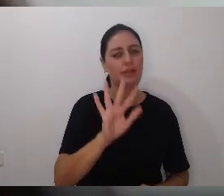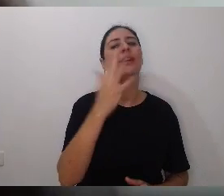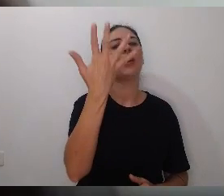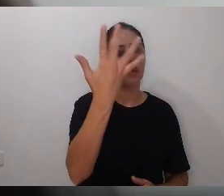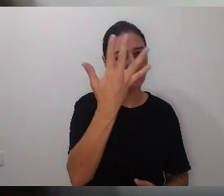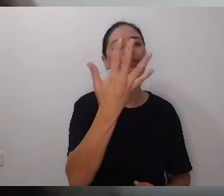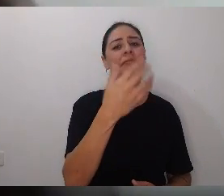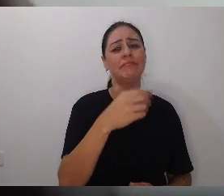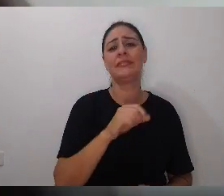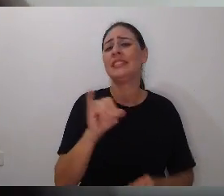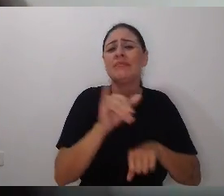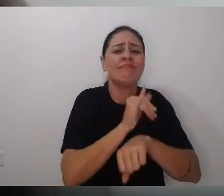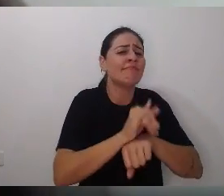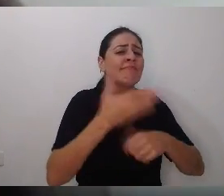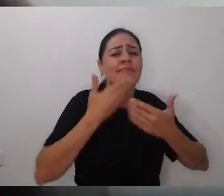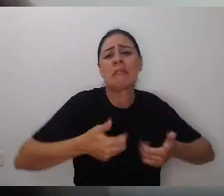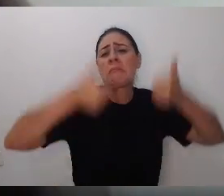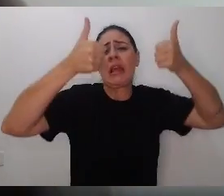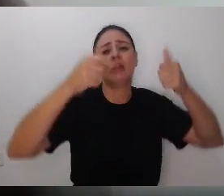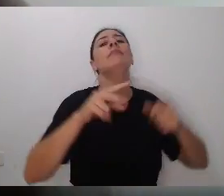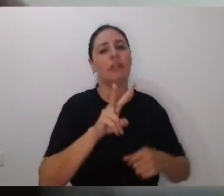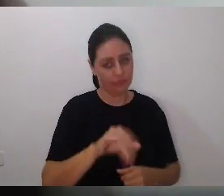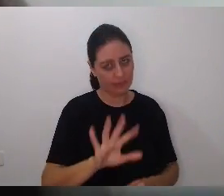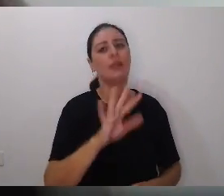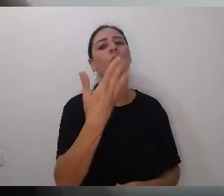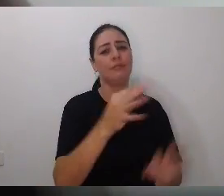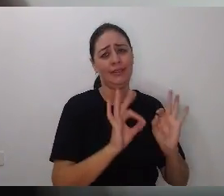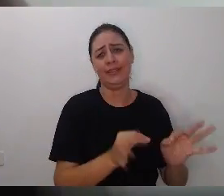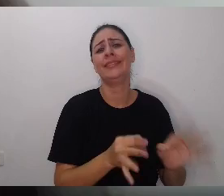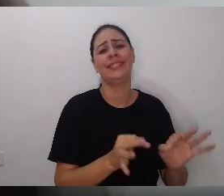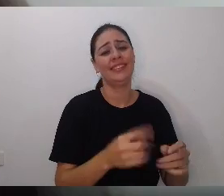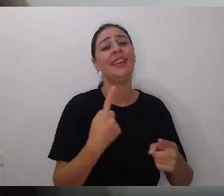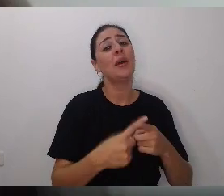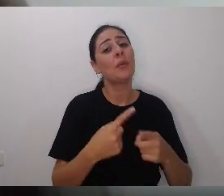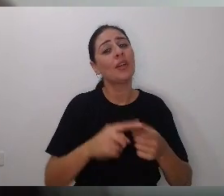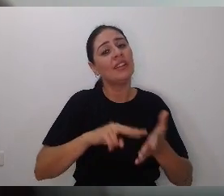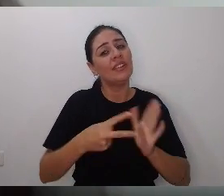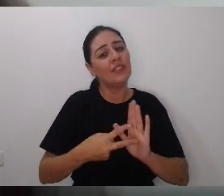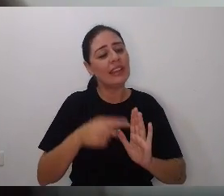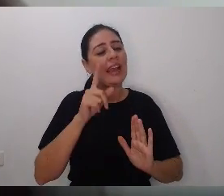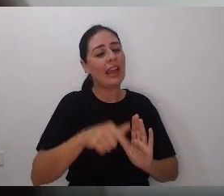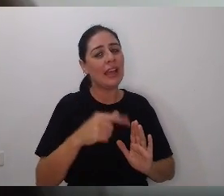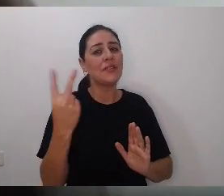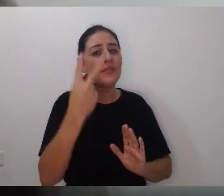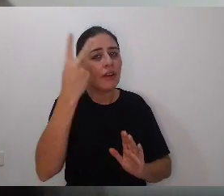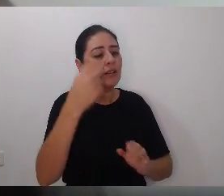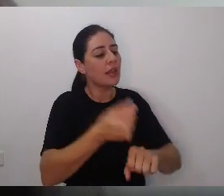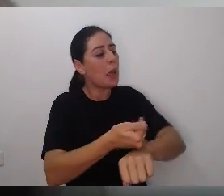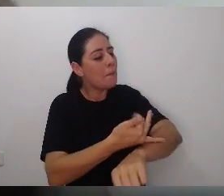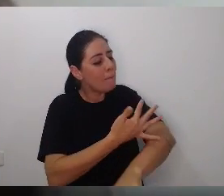Faz parte, o espernear faz parte de entender, né? Então, para as crianças muito novinhas, isso vai